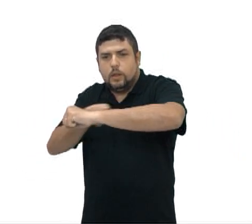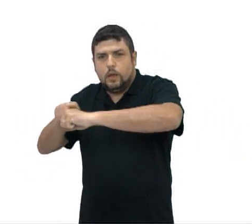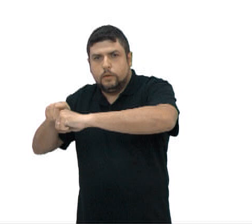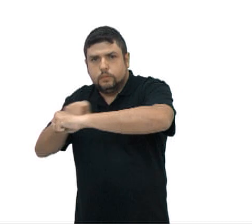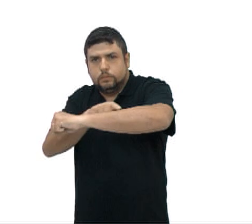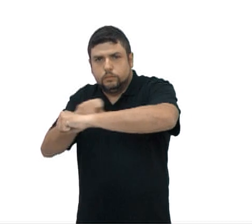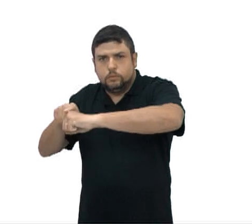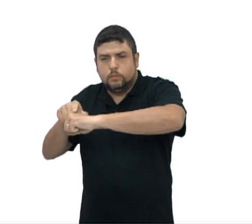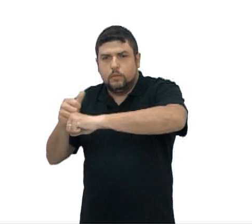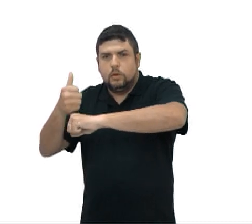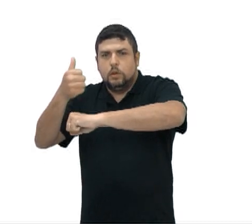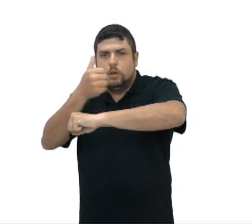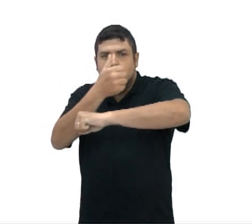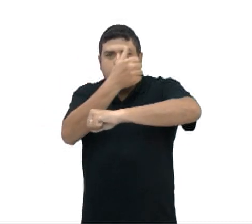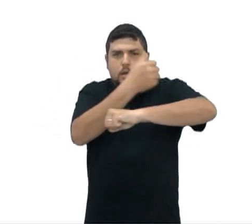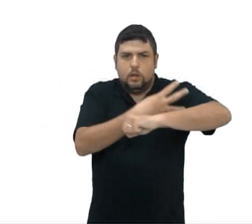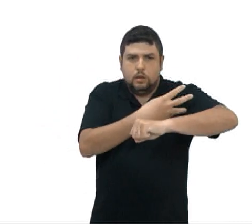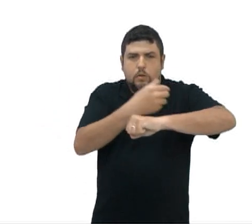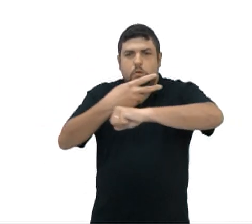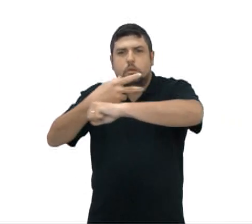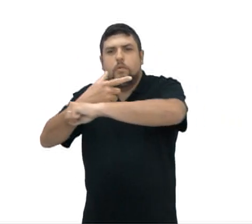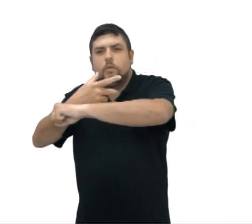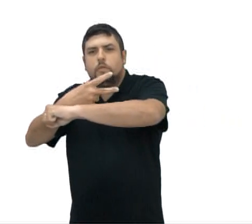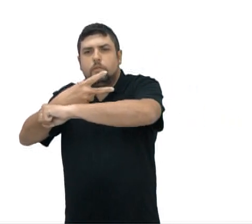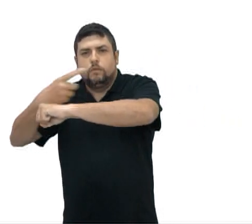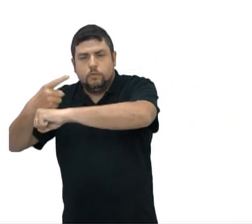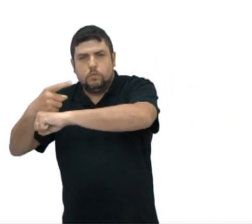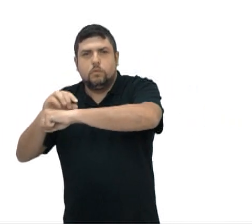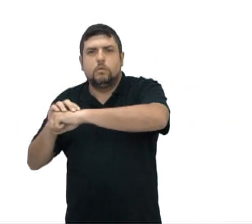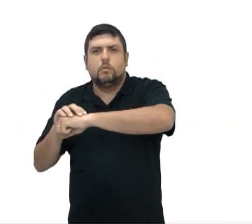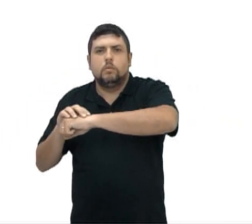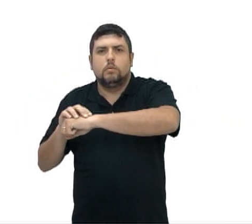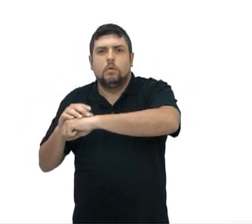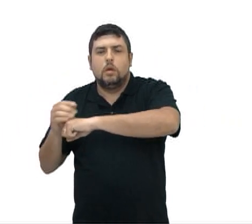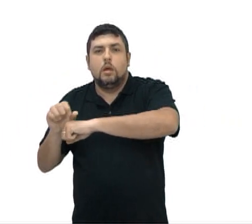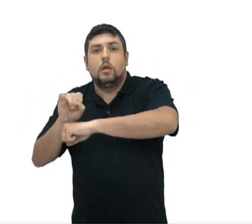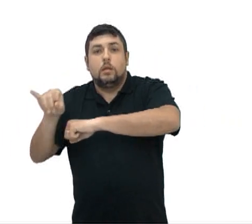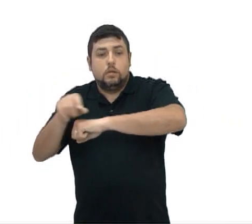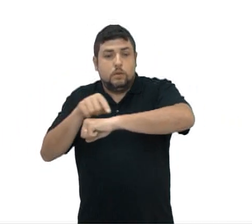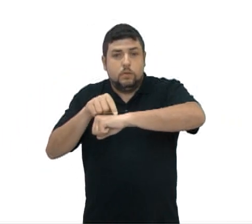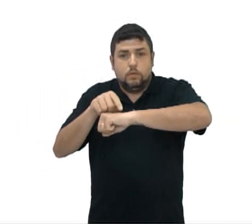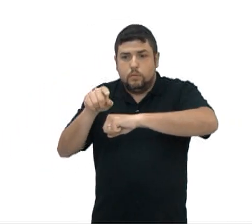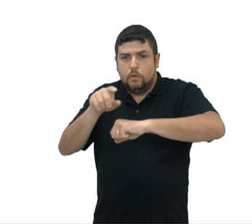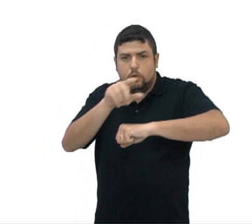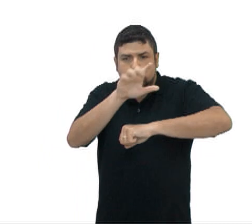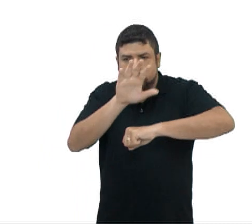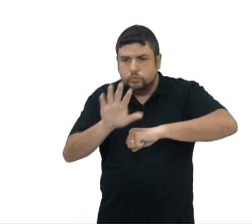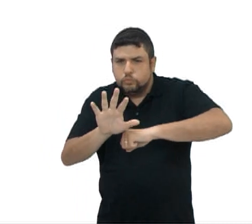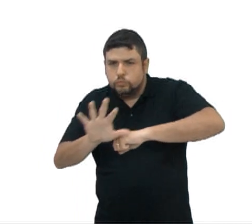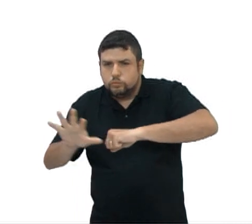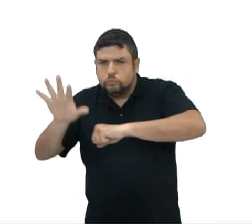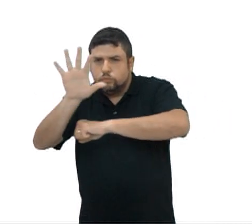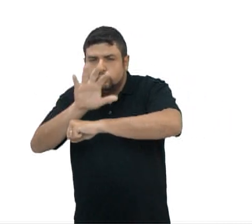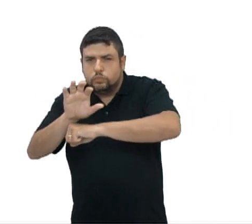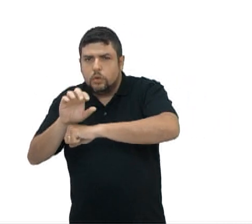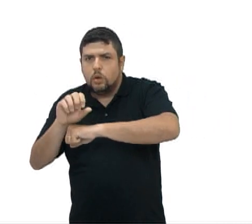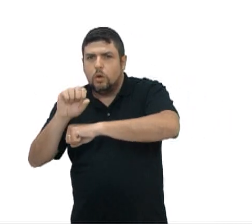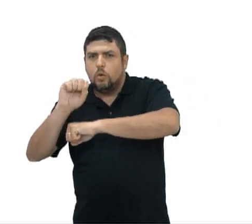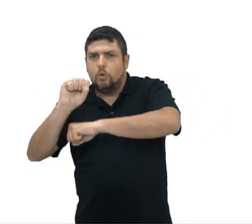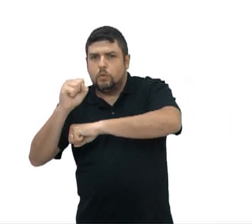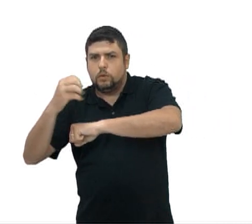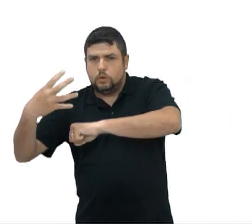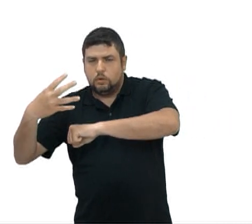hexágono inscrito na circunferência menor é 84 centímetros, vamos determinar o perímetro